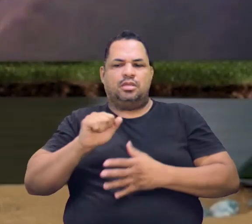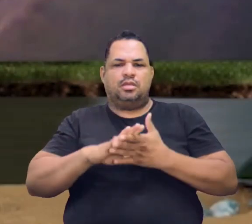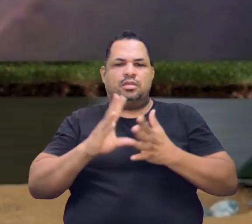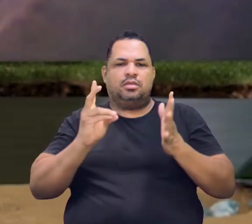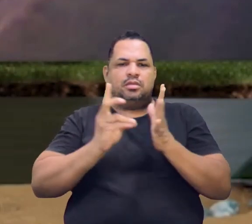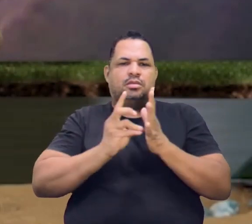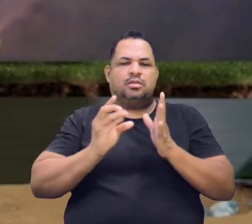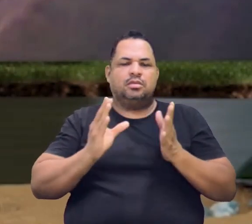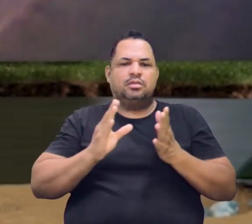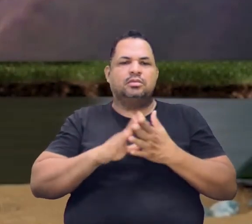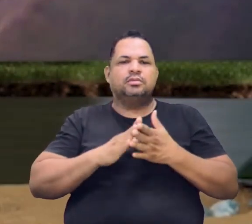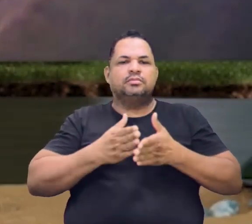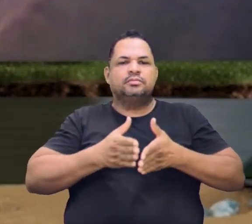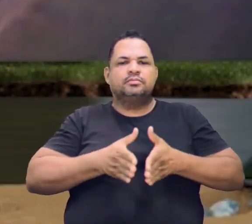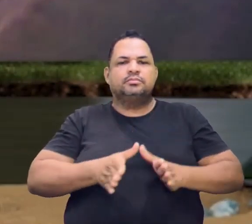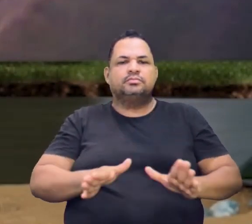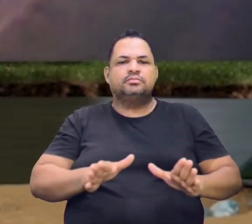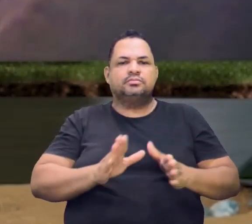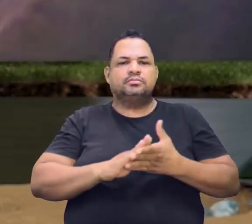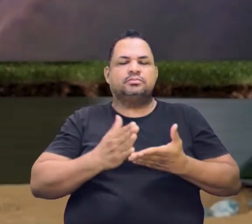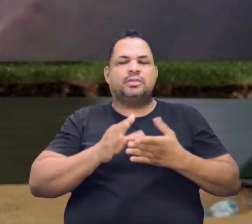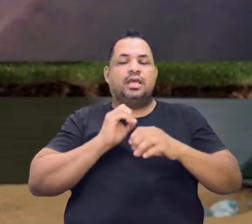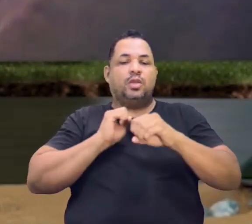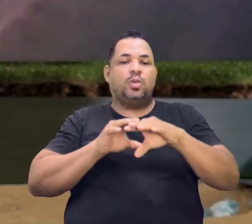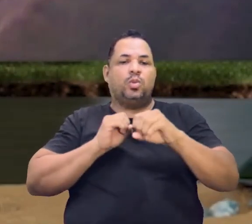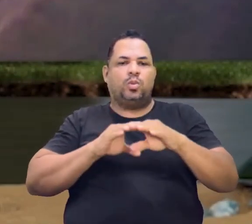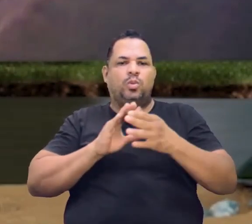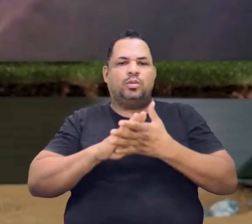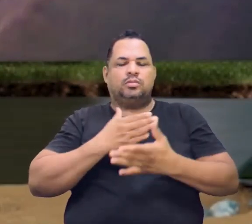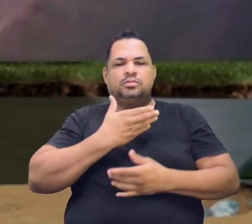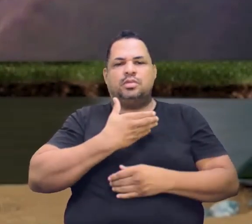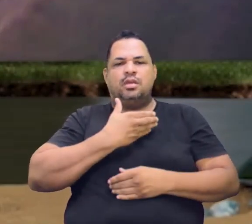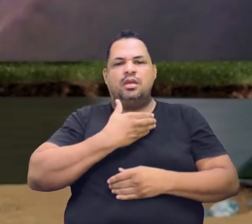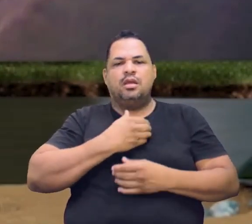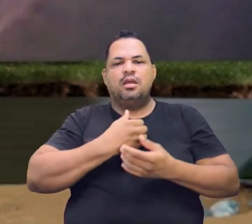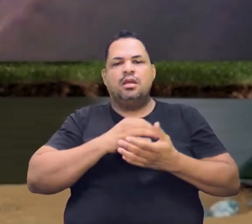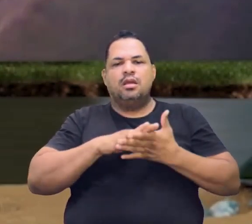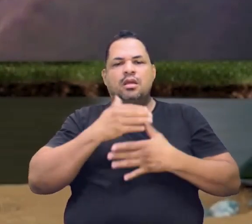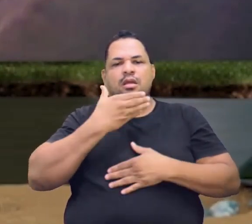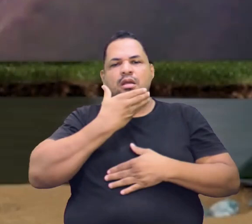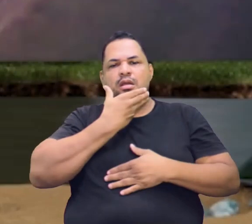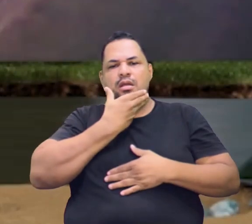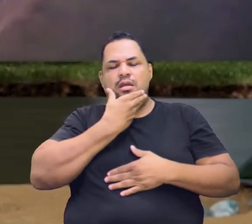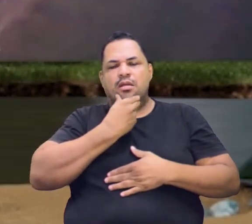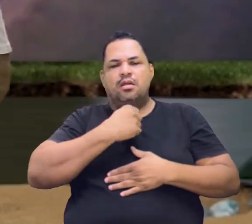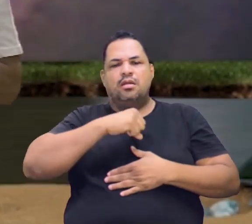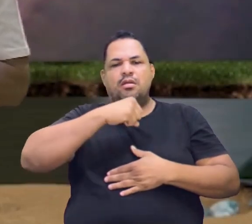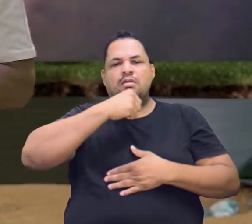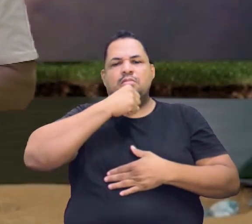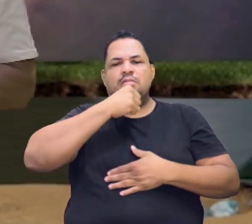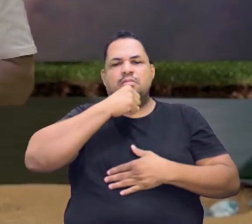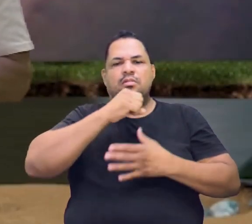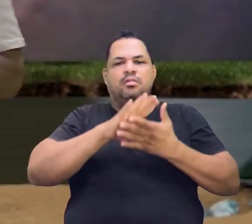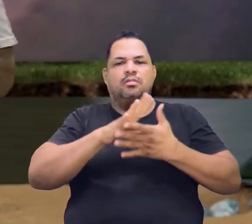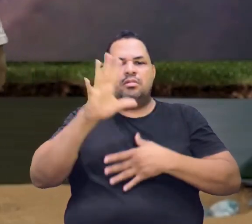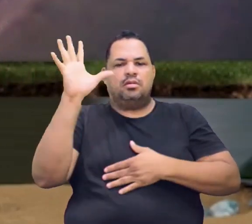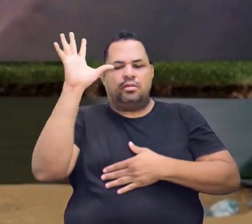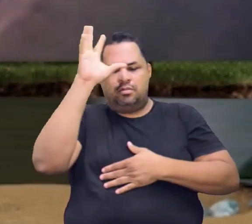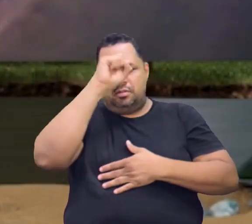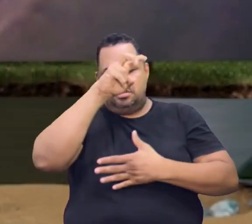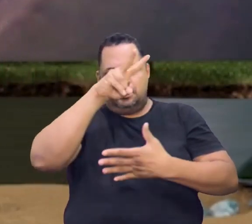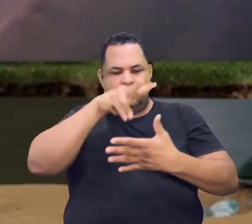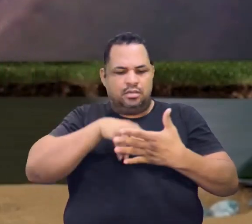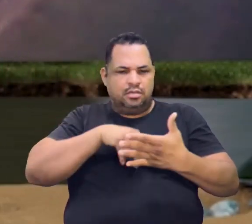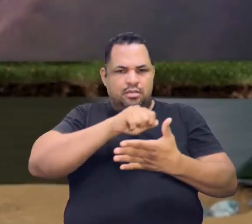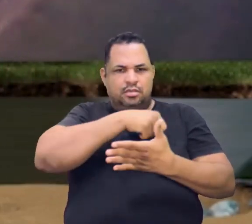Rondon, então, ele é criado pelos avós maternos, ali no Pantanal. Aprende a ler, a